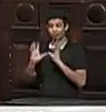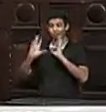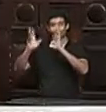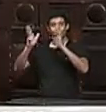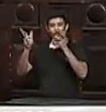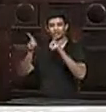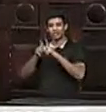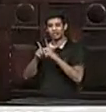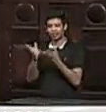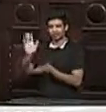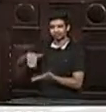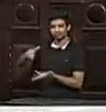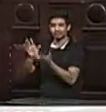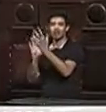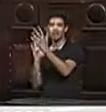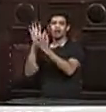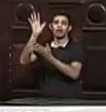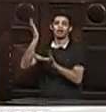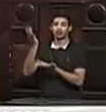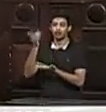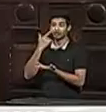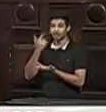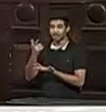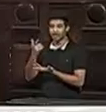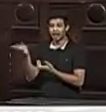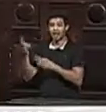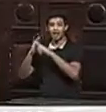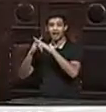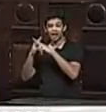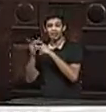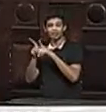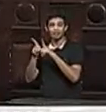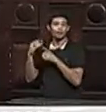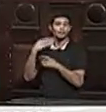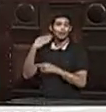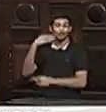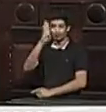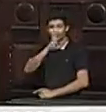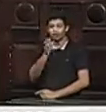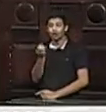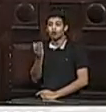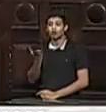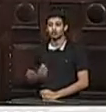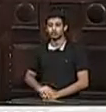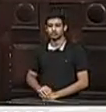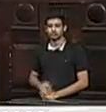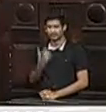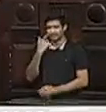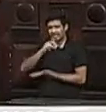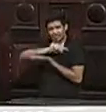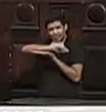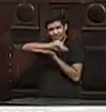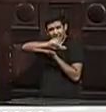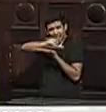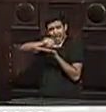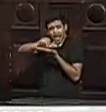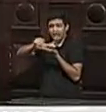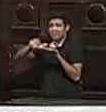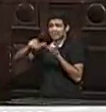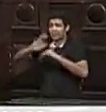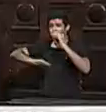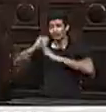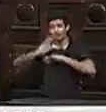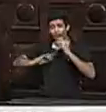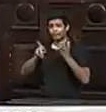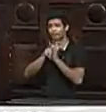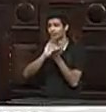com patrocínio da Caixa Econômica, do Banco do Brasil, qual é a modalidade esportiva que enfrenta dificuldades? Para